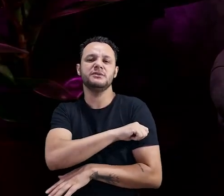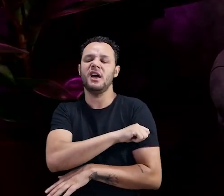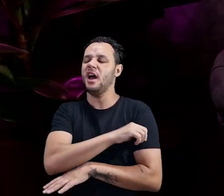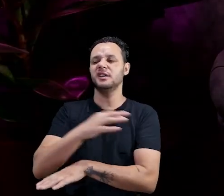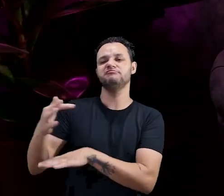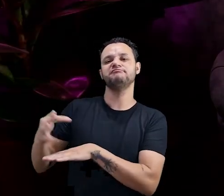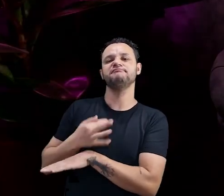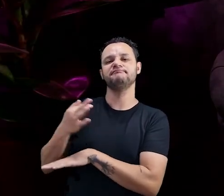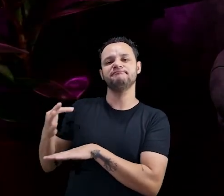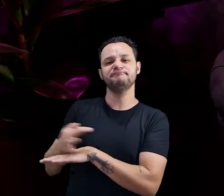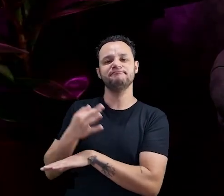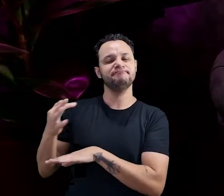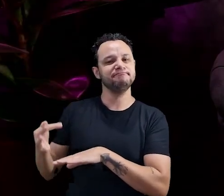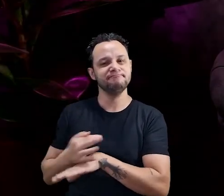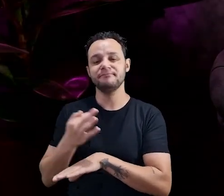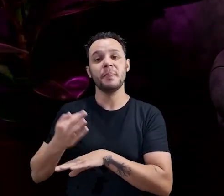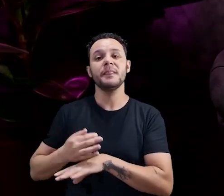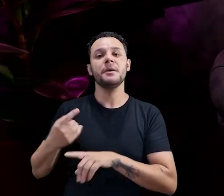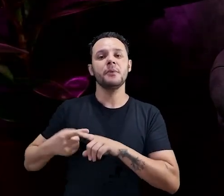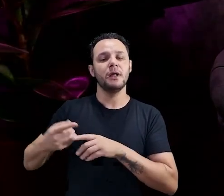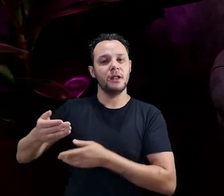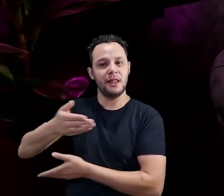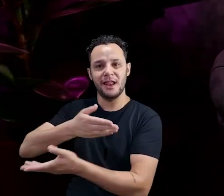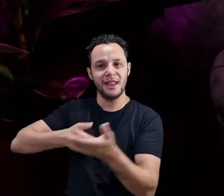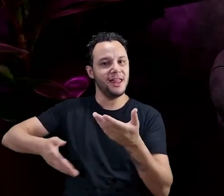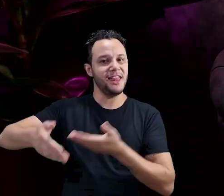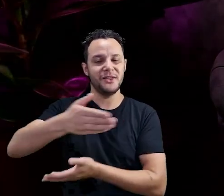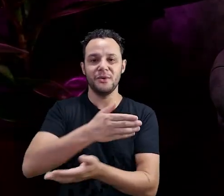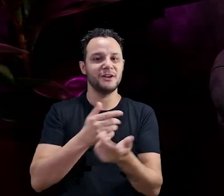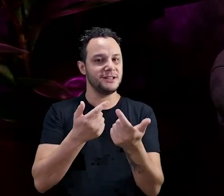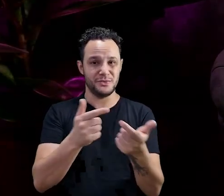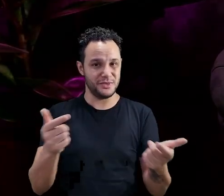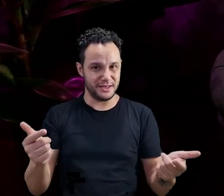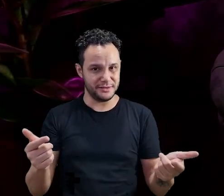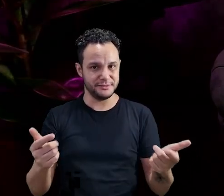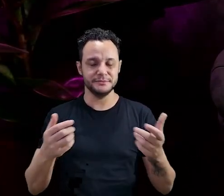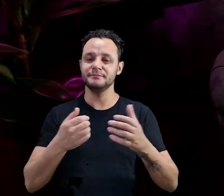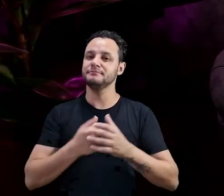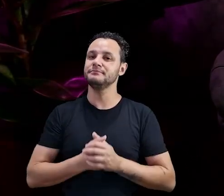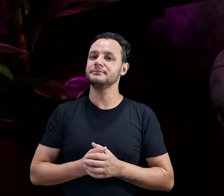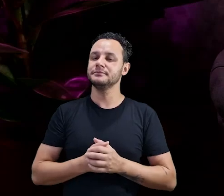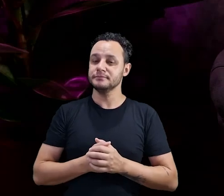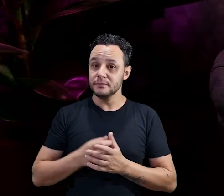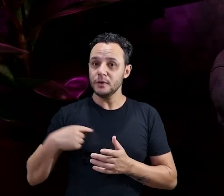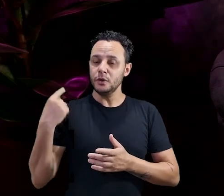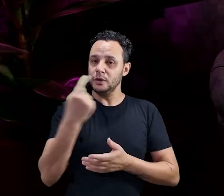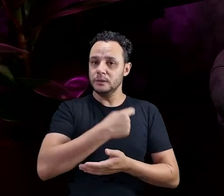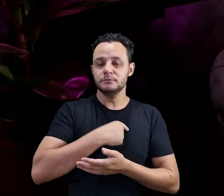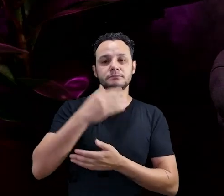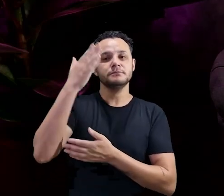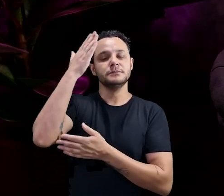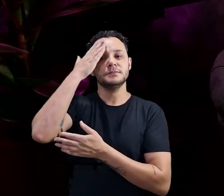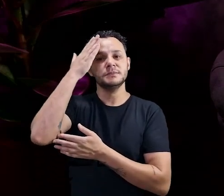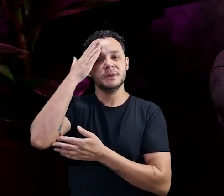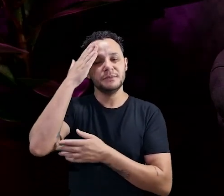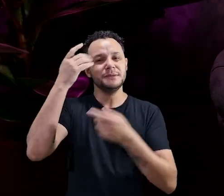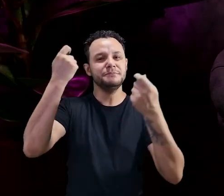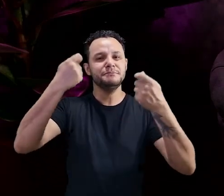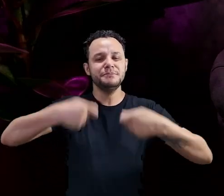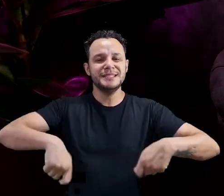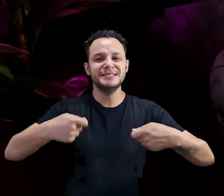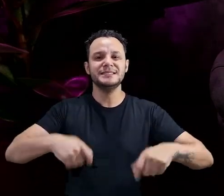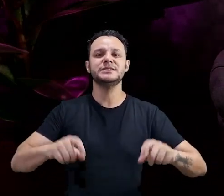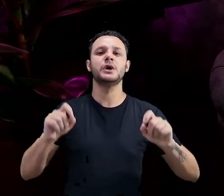presença daquela pessoa ali, a gente não está trocando, não está aprendendo junto. Fundamental saber que nós temos